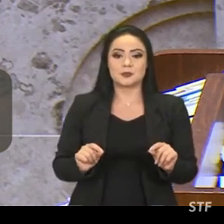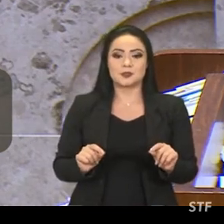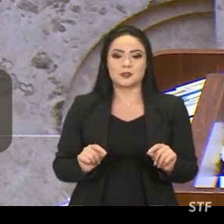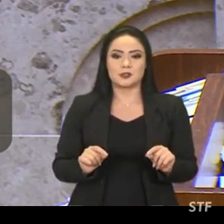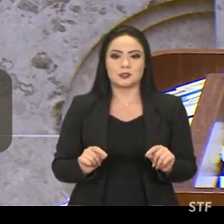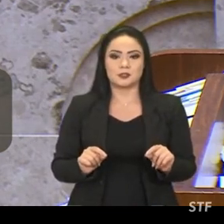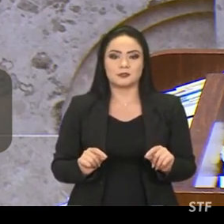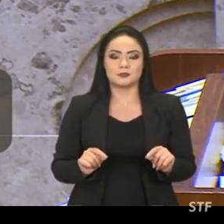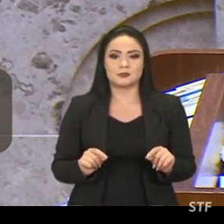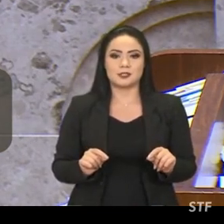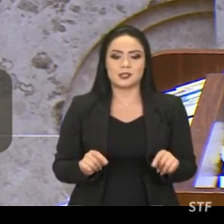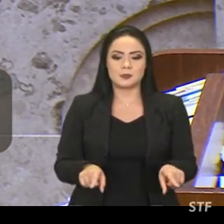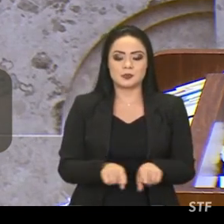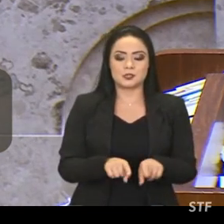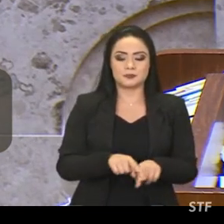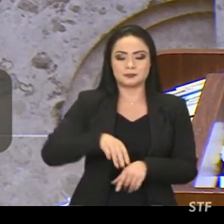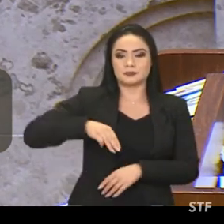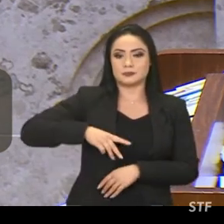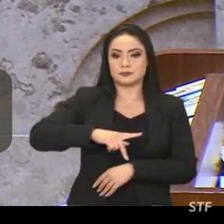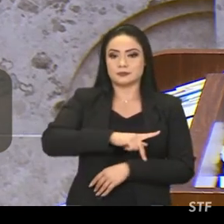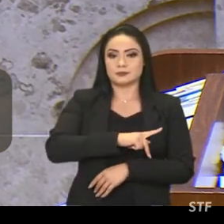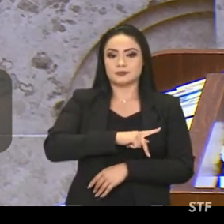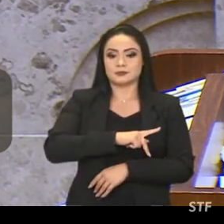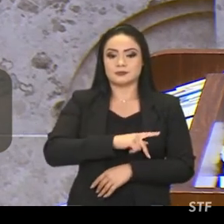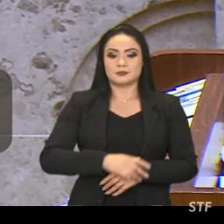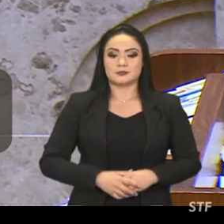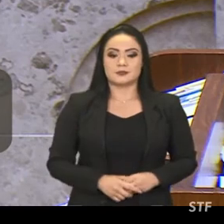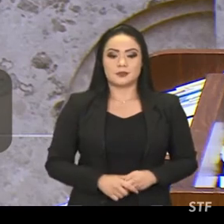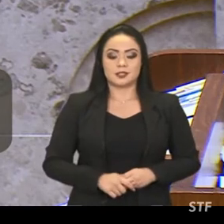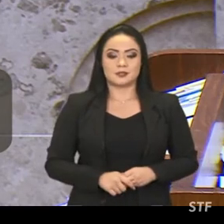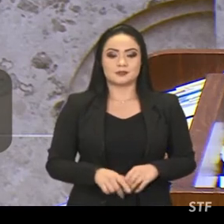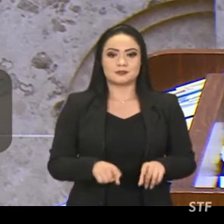do Ministério Público junto aos tribunais de